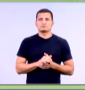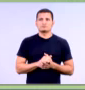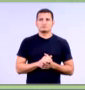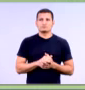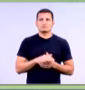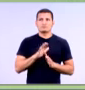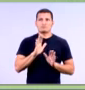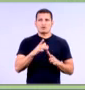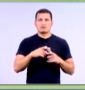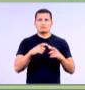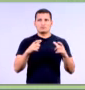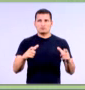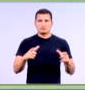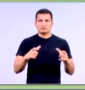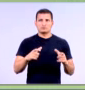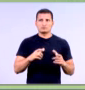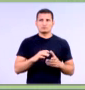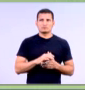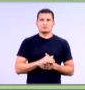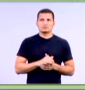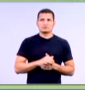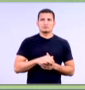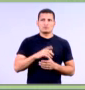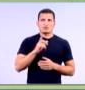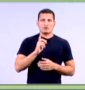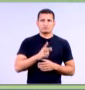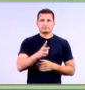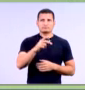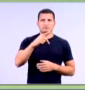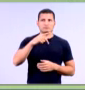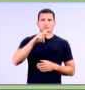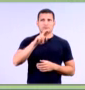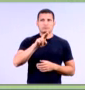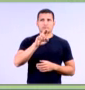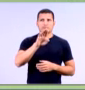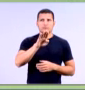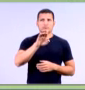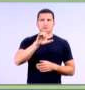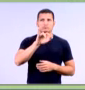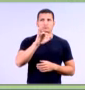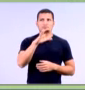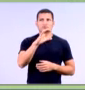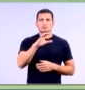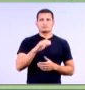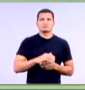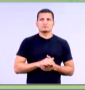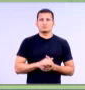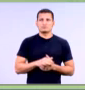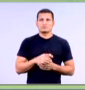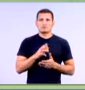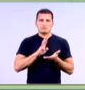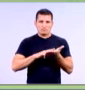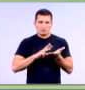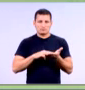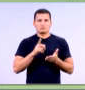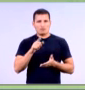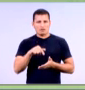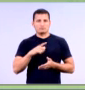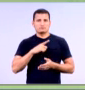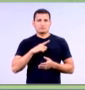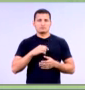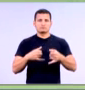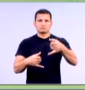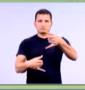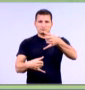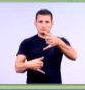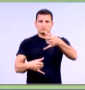na maioria absoluta das vezes, os construtores são públicos, né? O construtor, por ser o método, tem o início e tem o